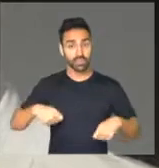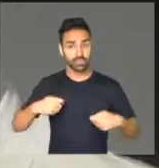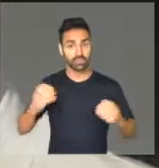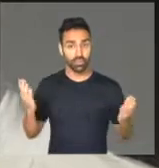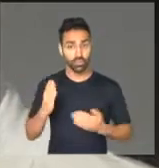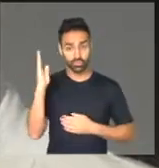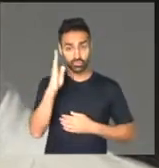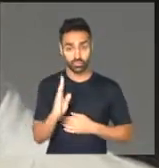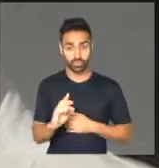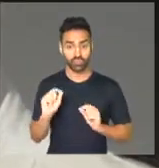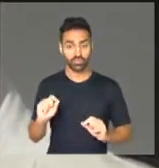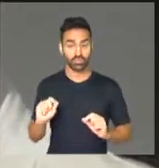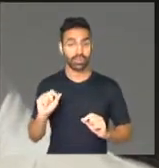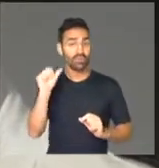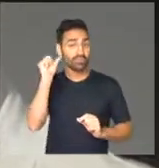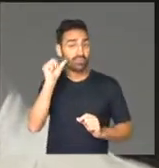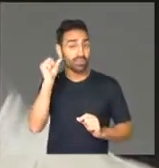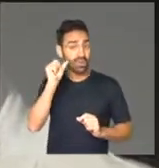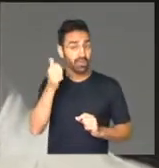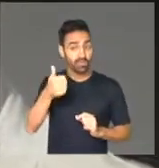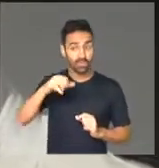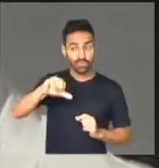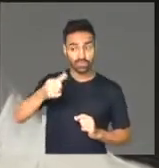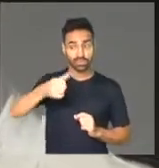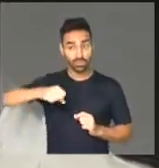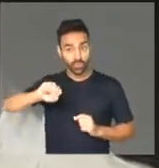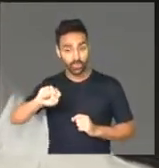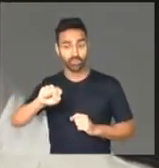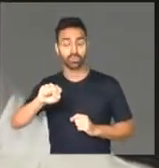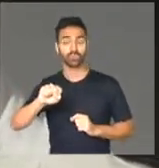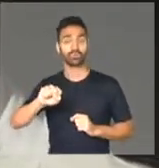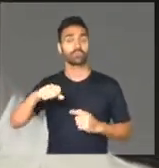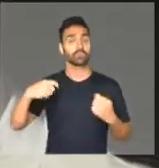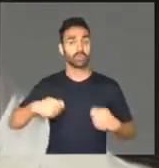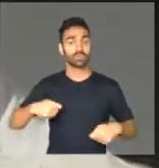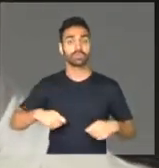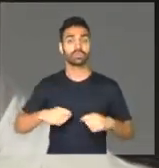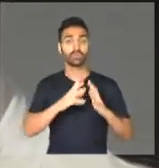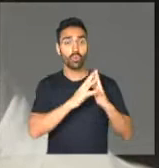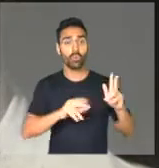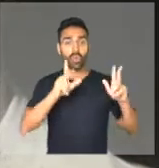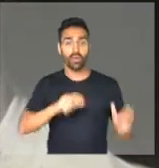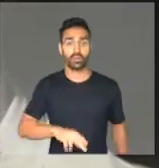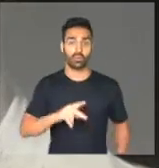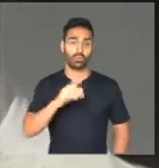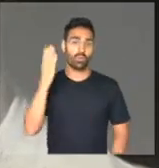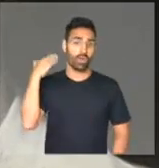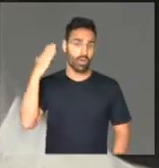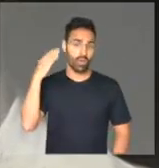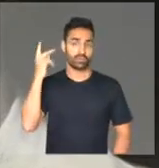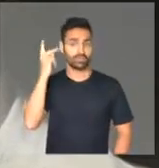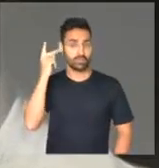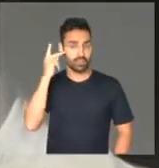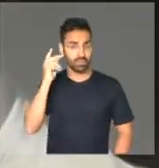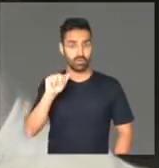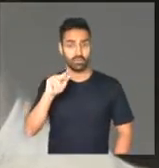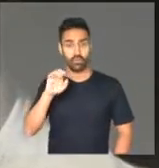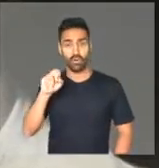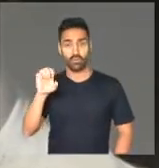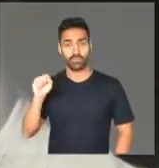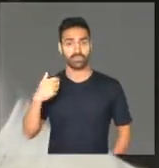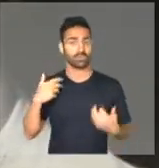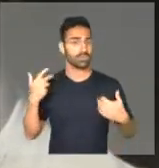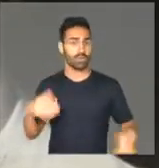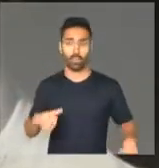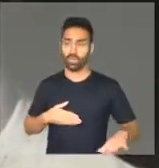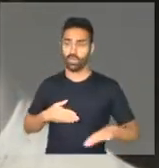no Brasil com que as mulheres de 1968 repetissem as paulistas da Guerra dos Imbuabas e recusassem a entrada à